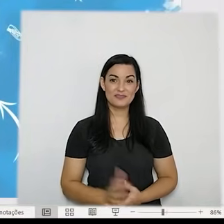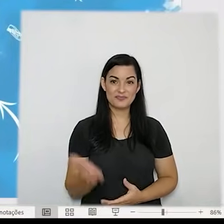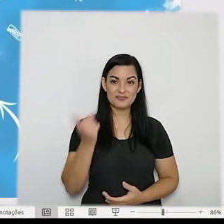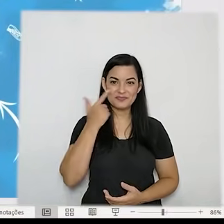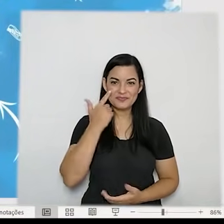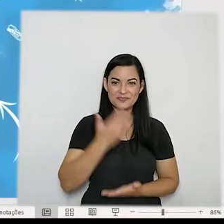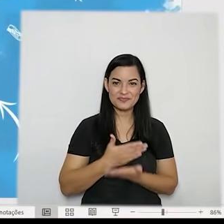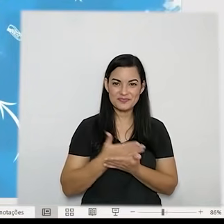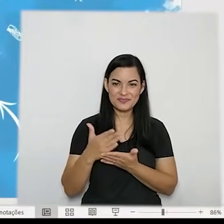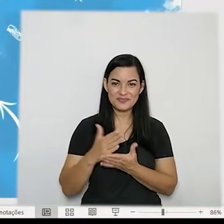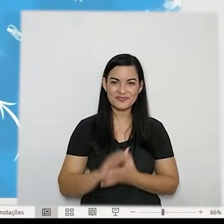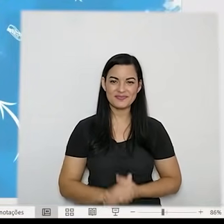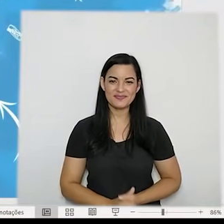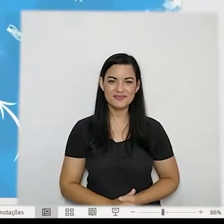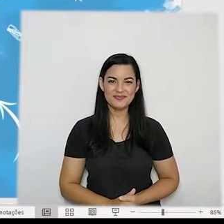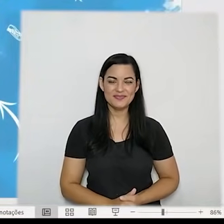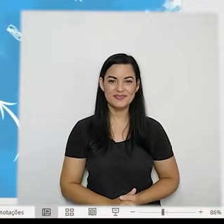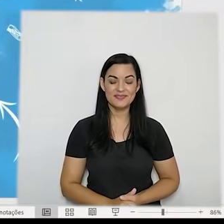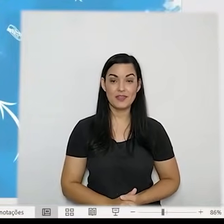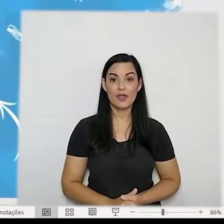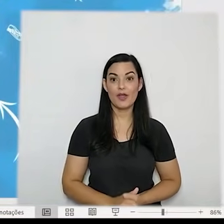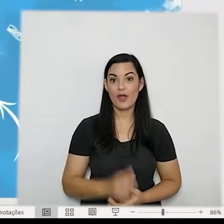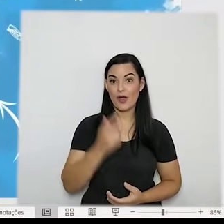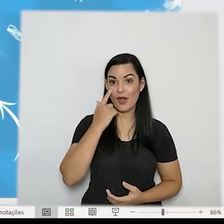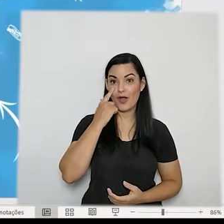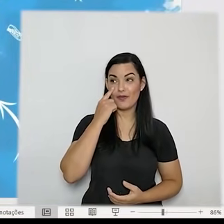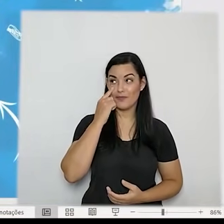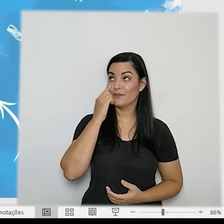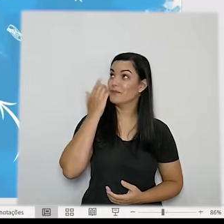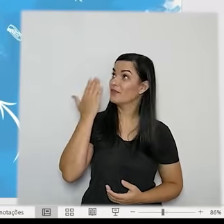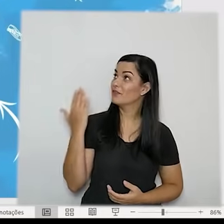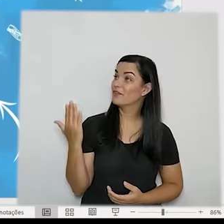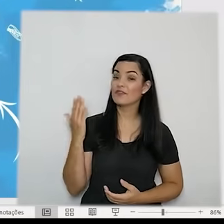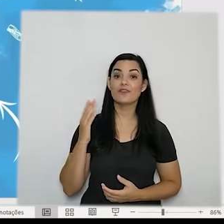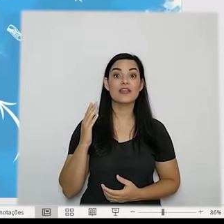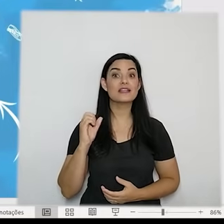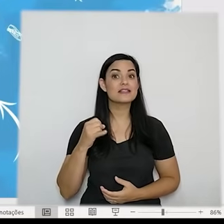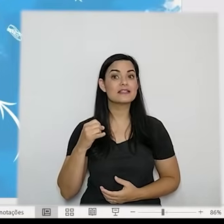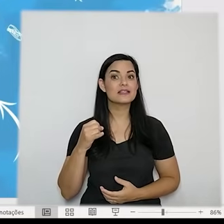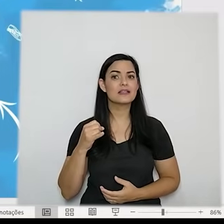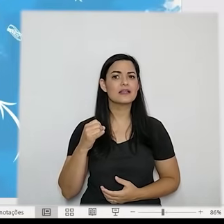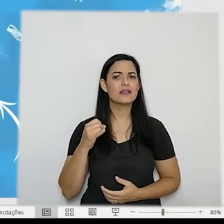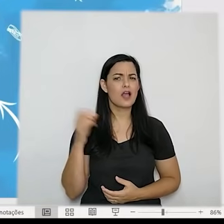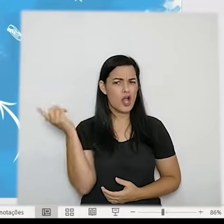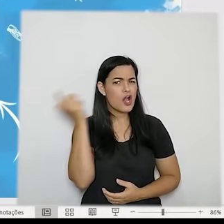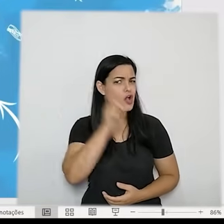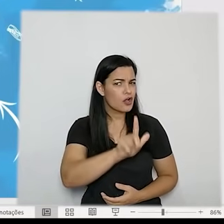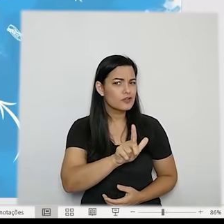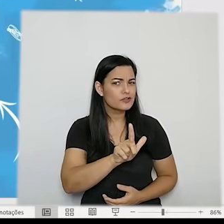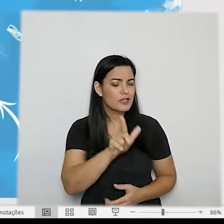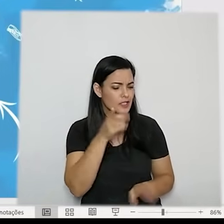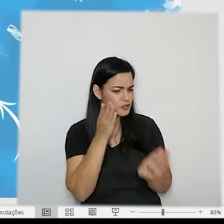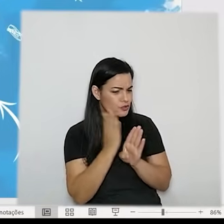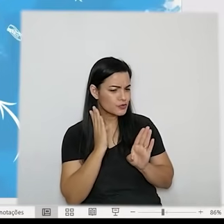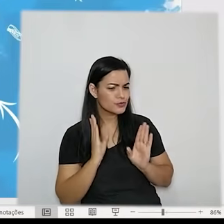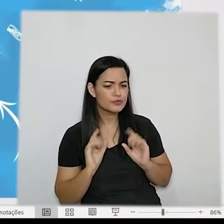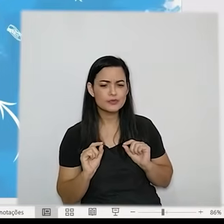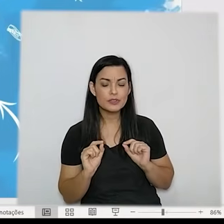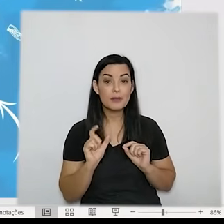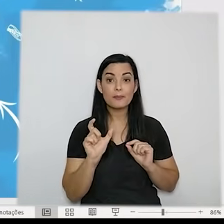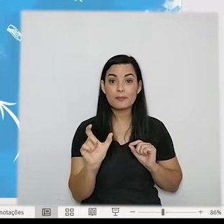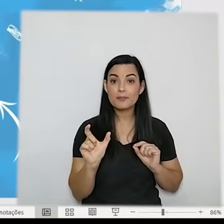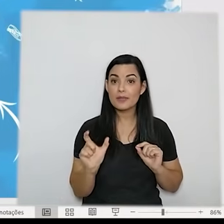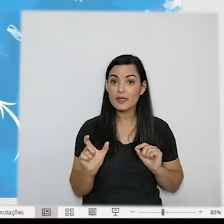Então vamos lá, meus amores. Vamos ver se nós conseguimos descobrir